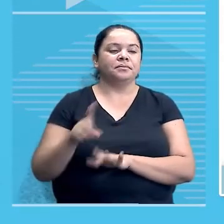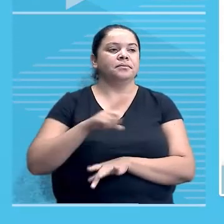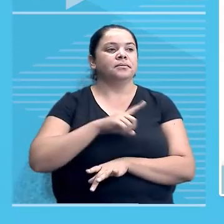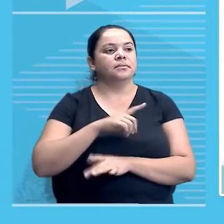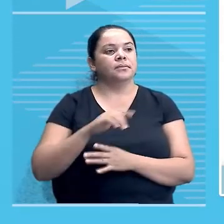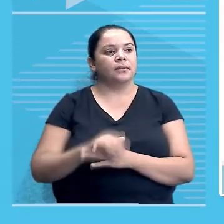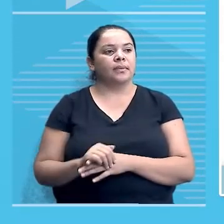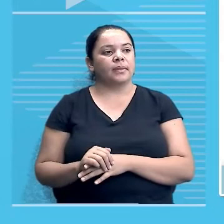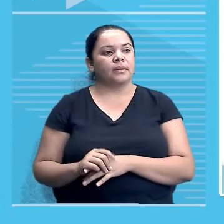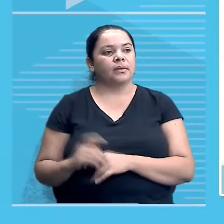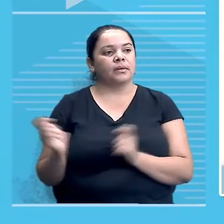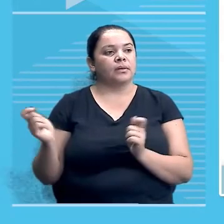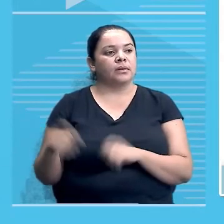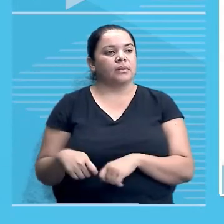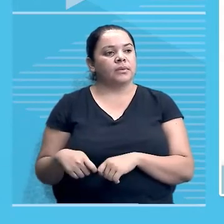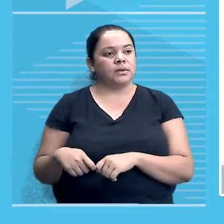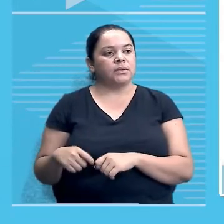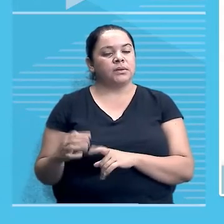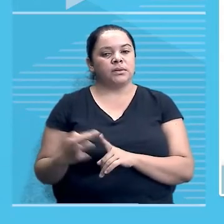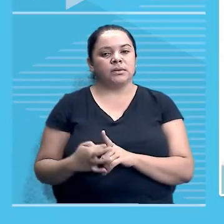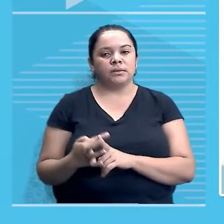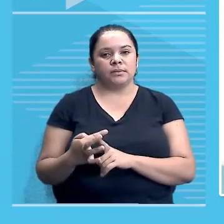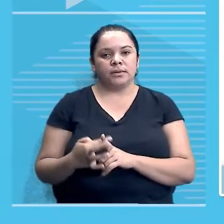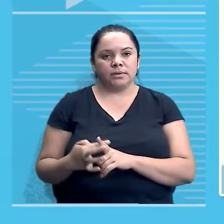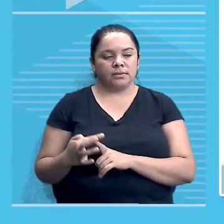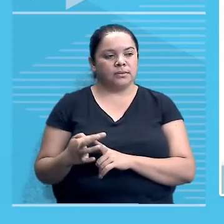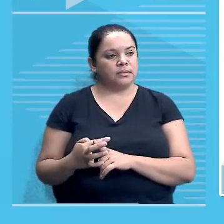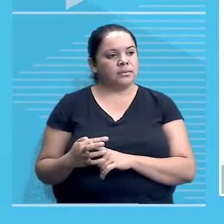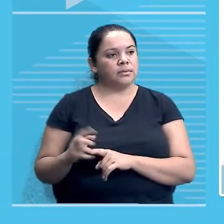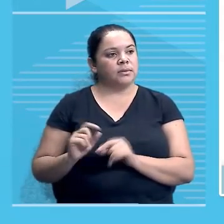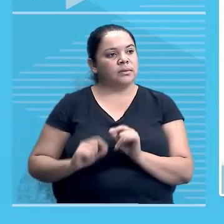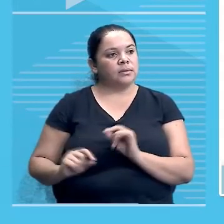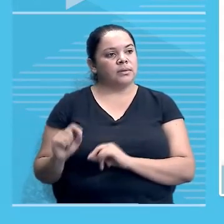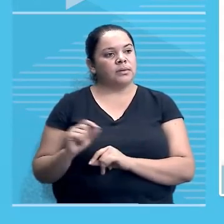Quem é a capacidade térmica? É 25.